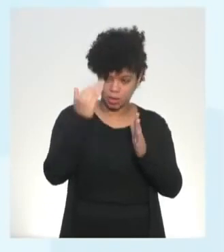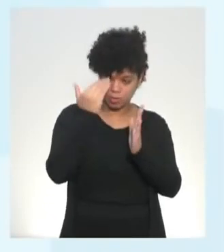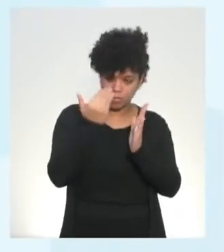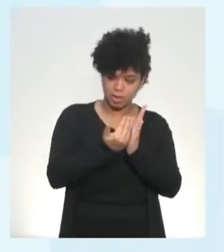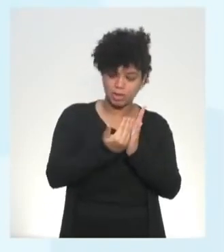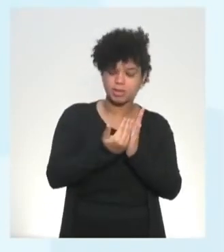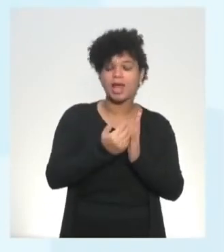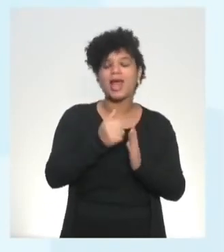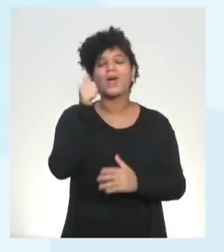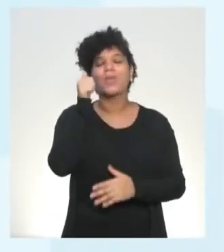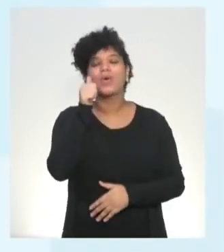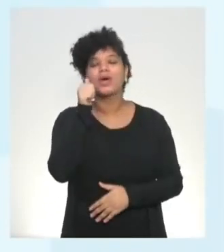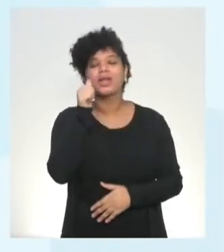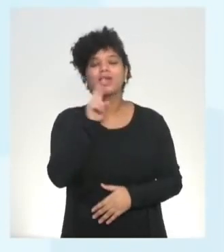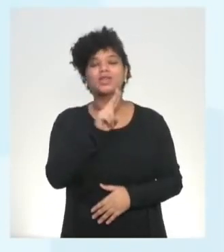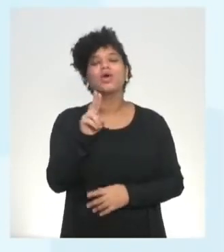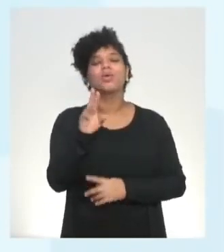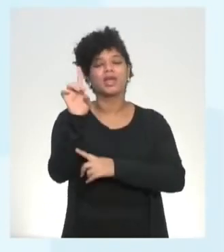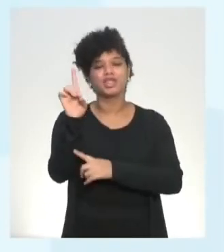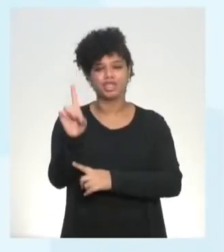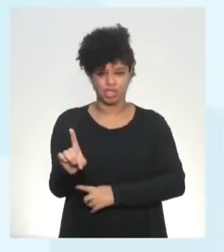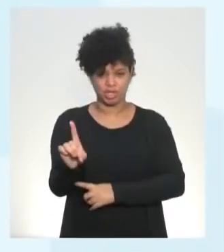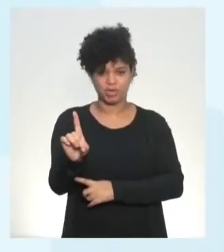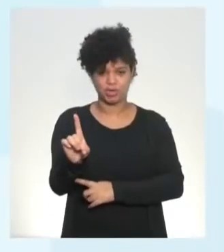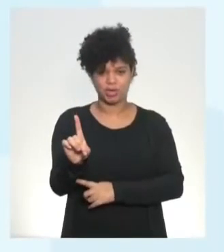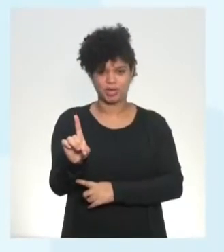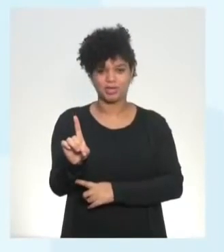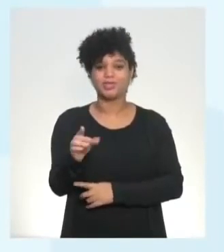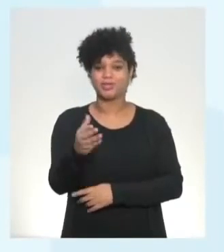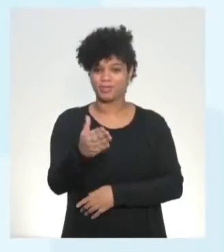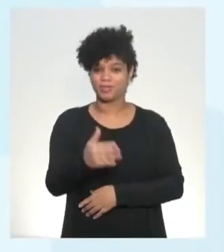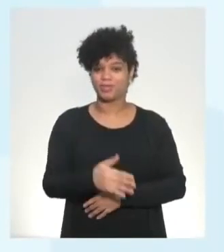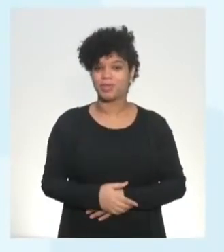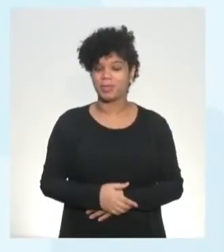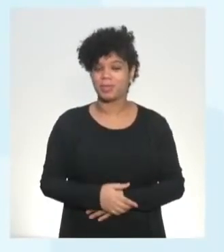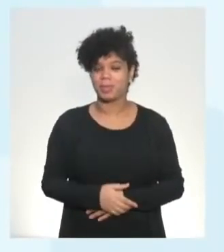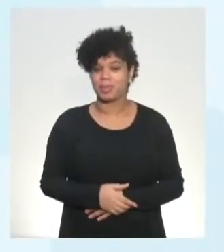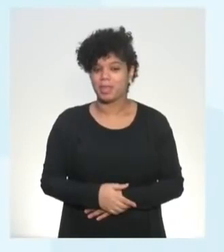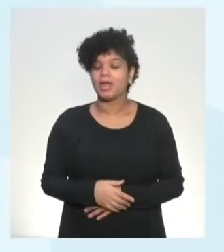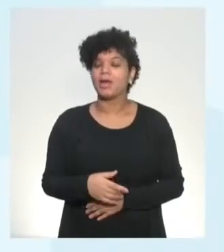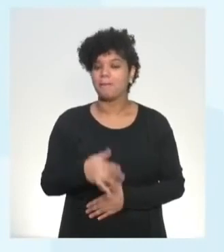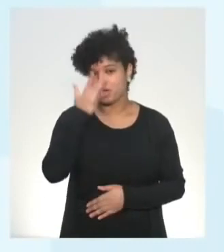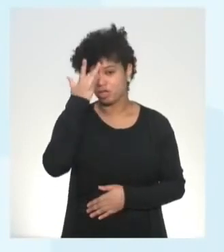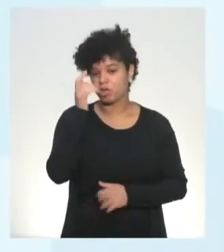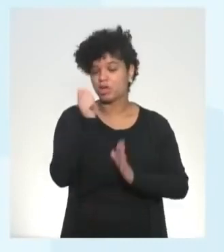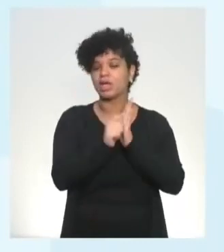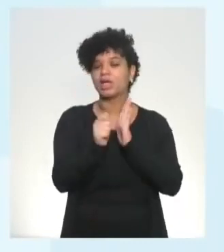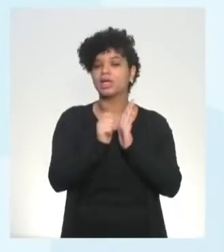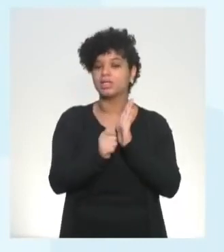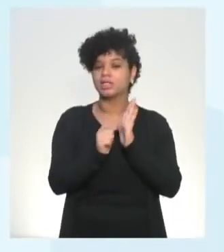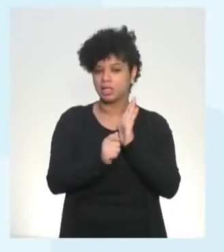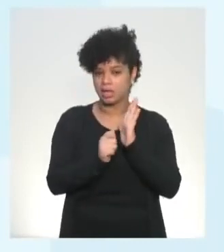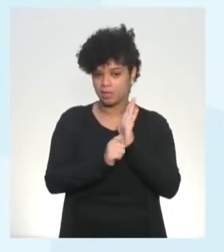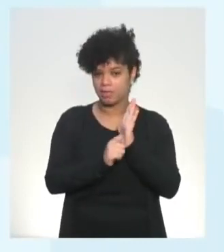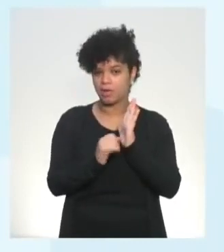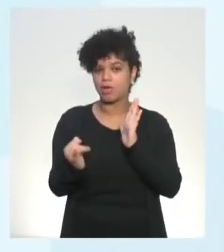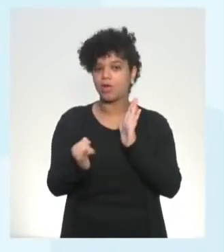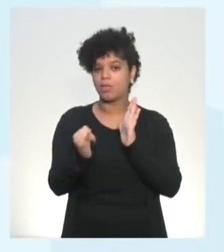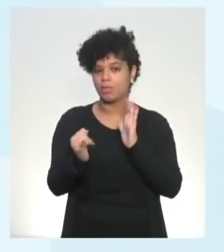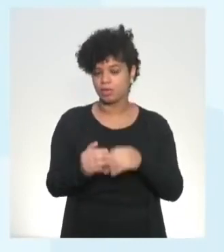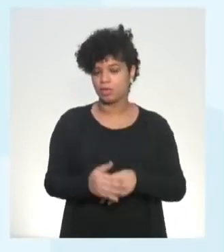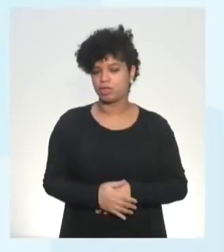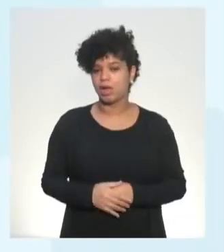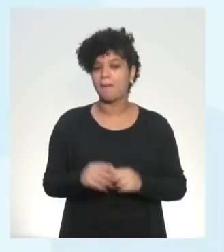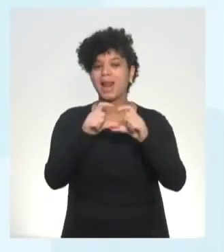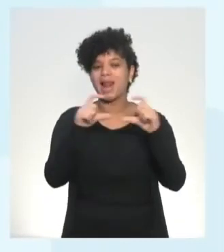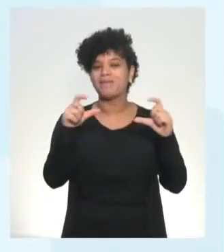Fabiana Moreira, diretora da escola. Vamos ver, tem mais informações aqui, ó. Autor da carta é a Fabiana Moreira. O atenciosamente seria a